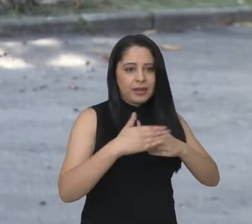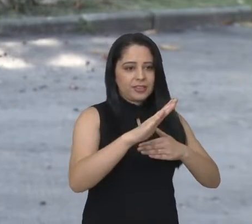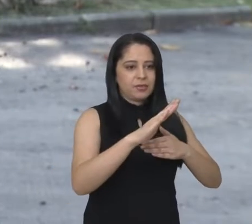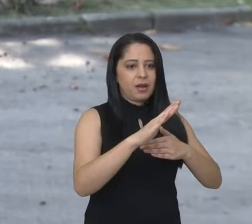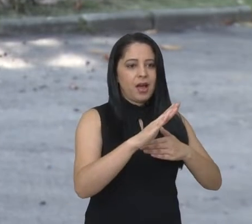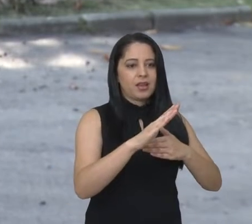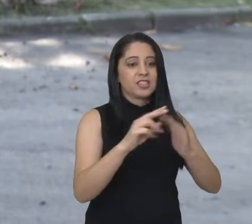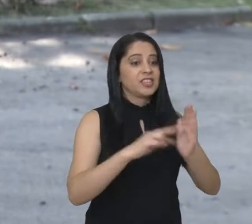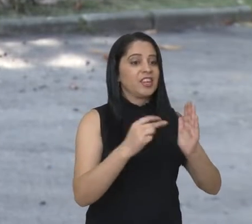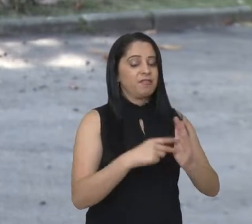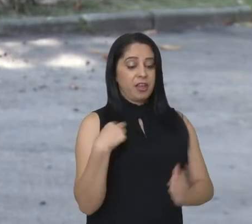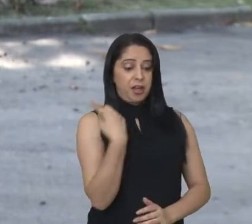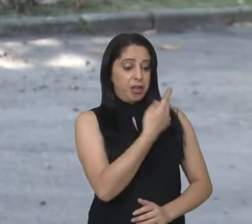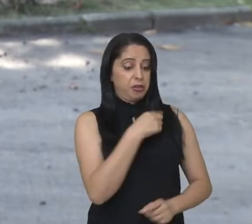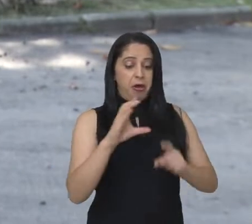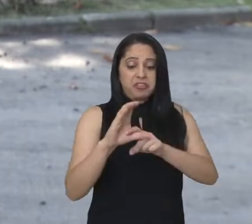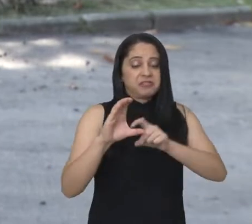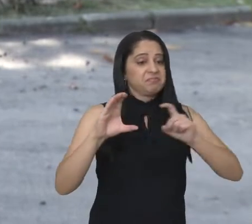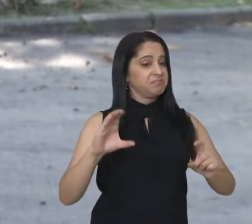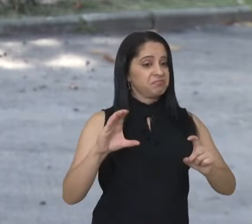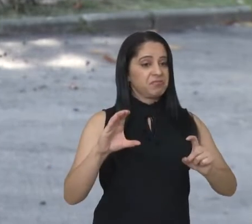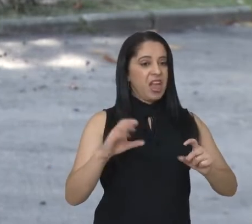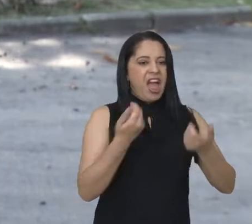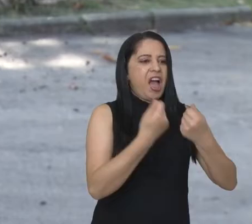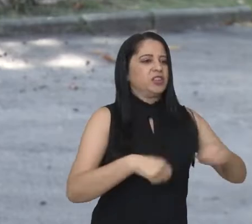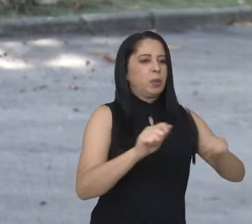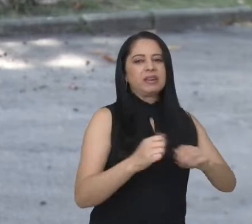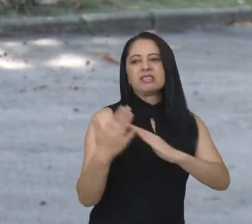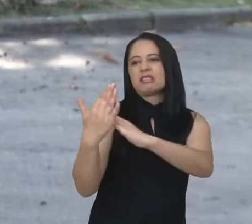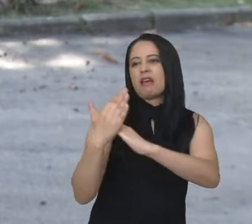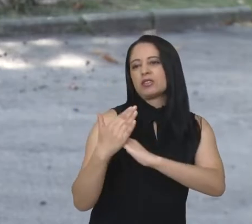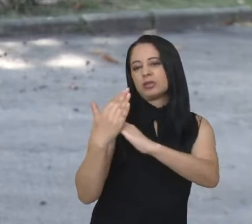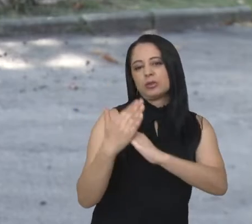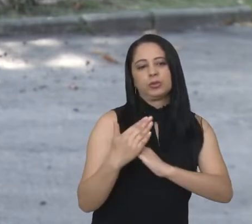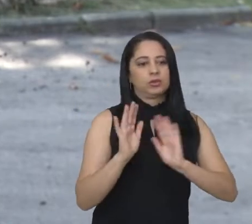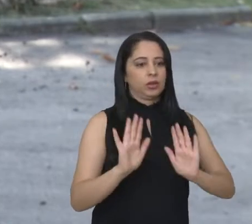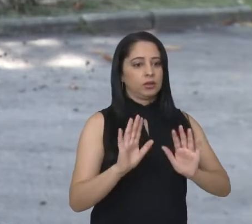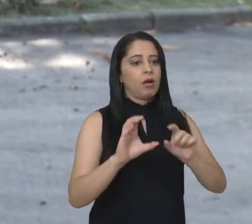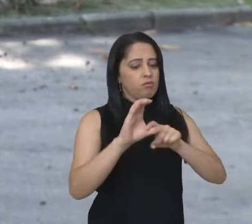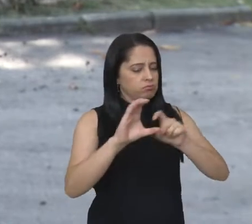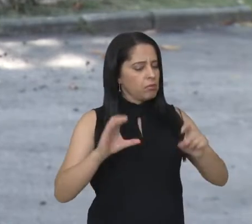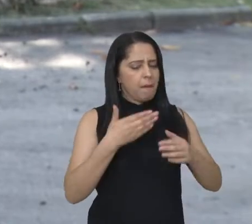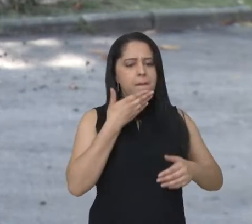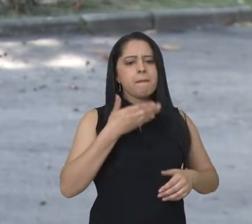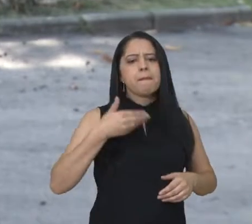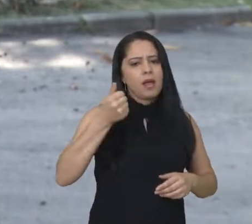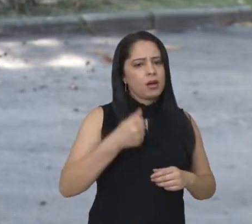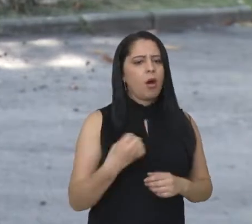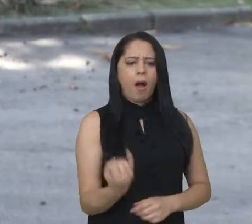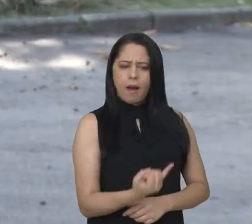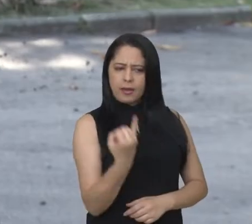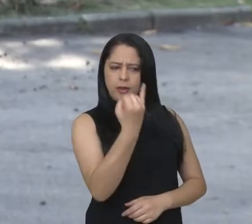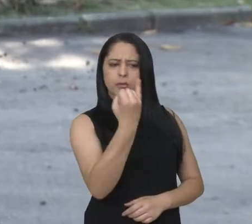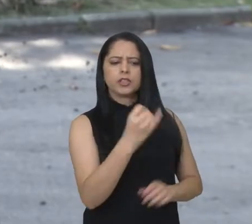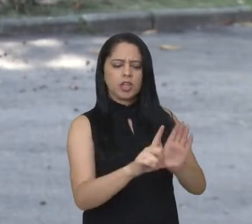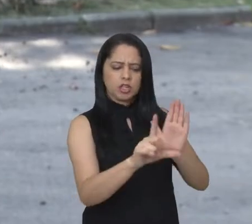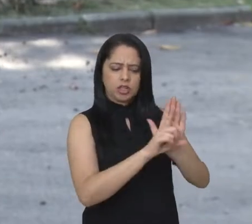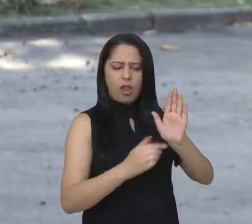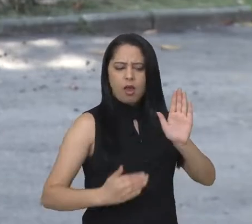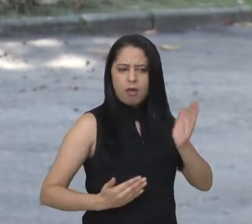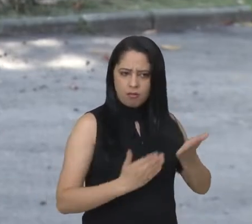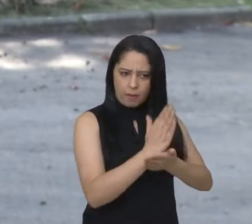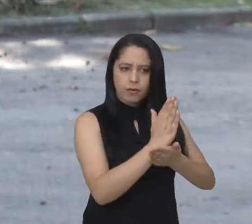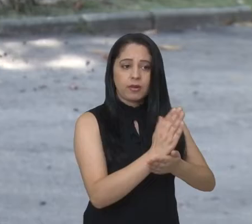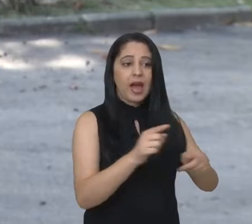mais acessível para a gente tem total autonomia de estar mexendo sem estar dependendo de ninguém. Então isso é super favorável. É de extrema importância